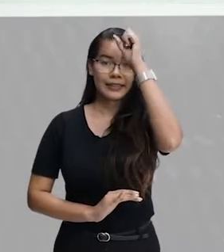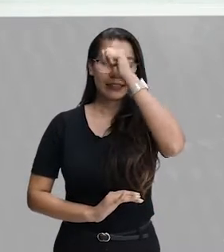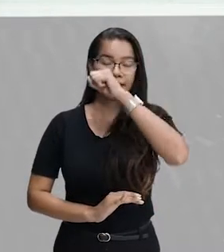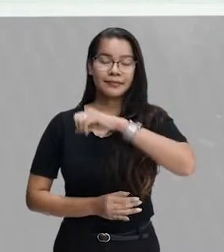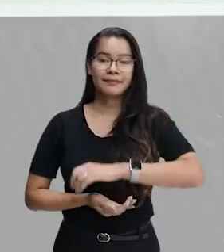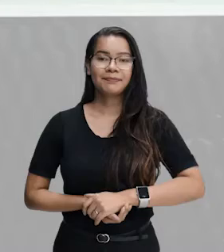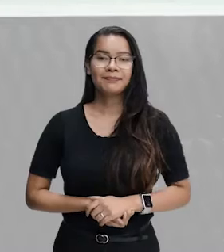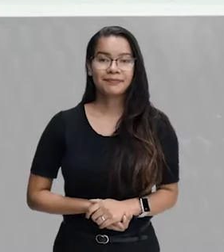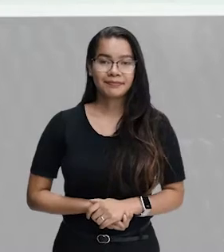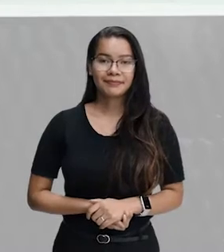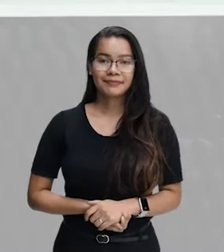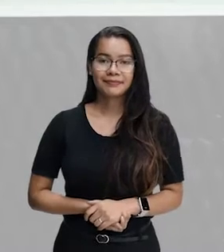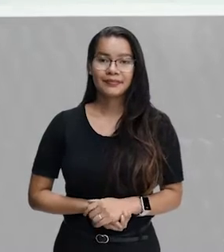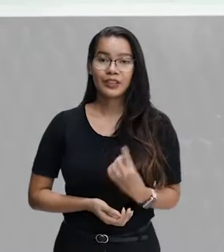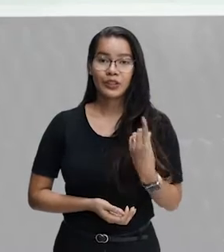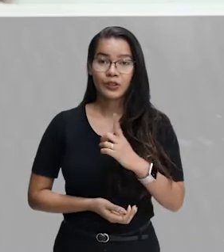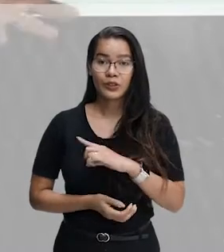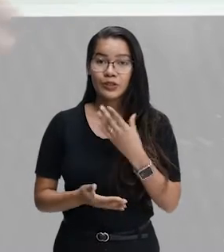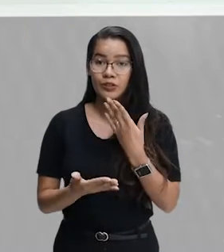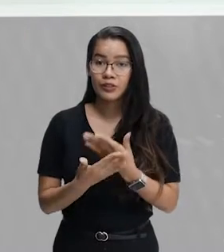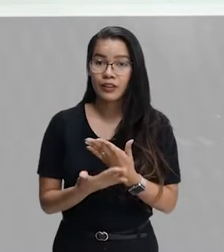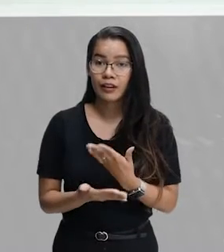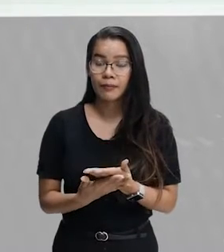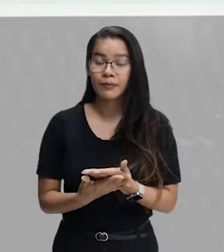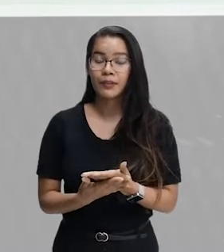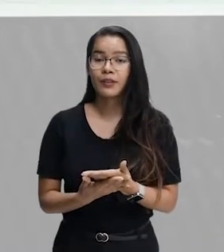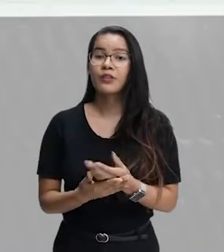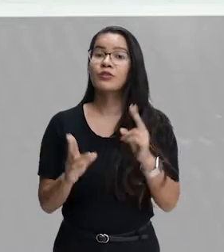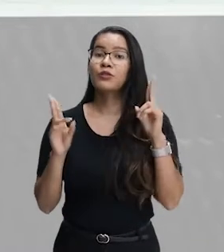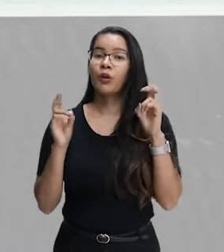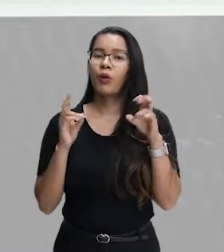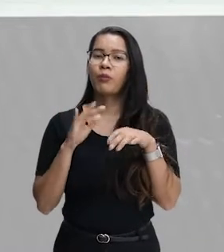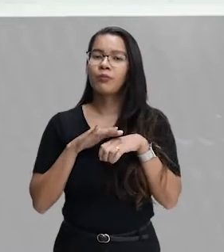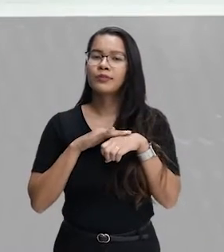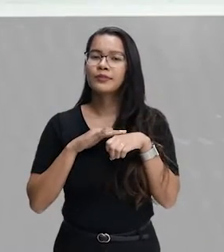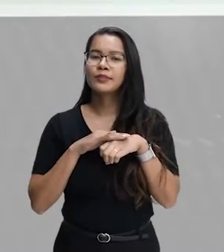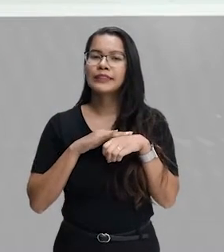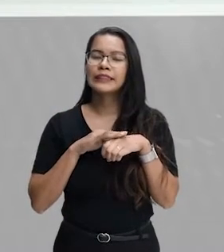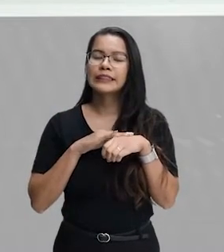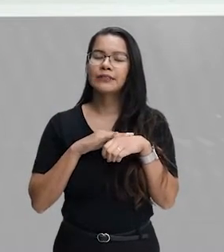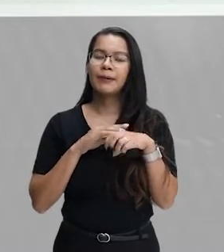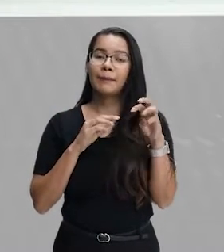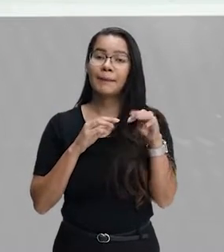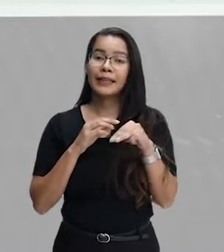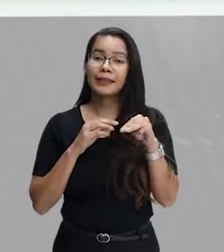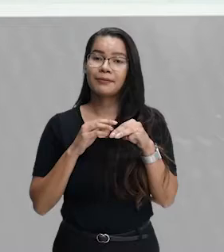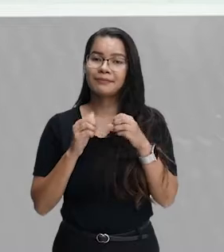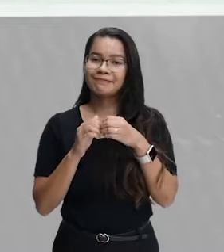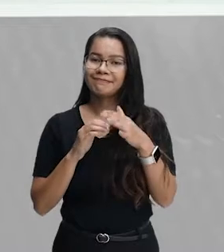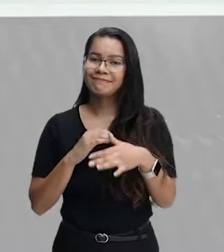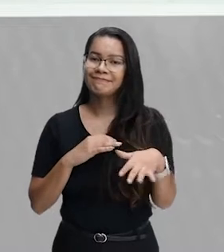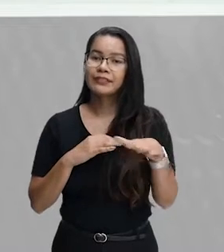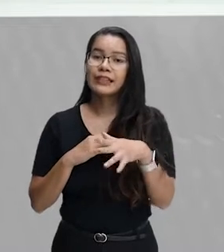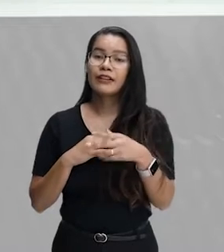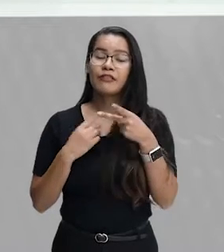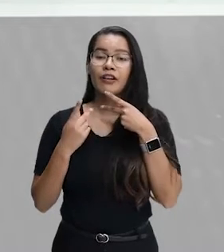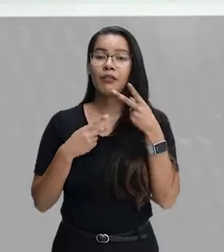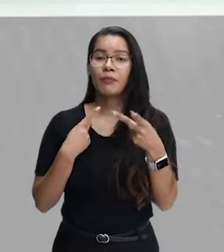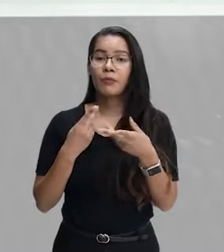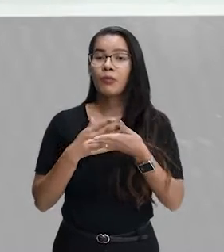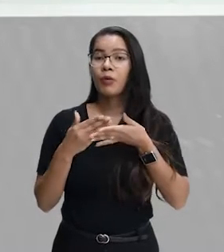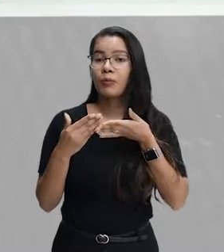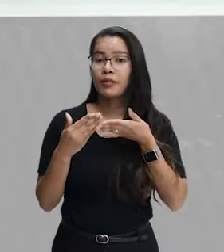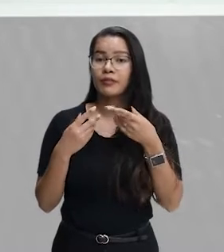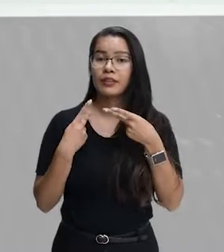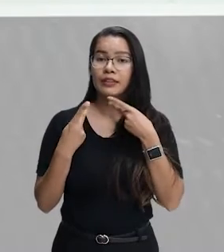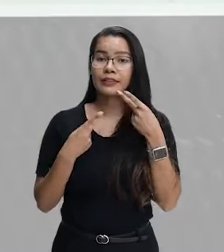Casa Aprendendo, para a gente dar mais uma aula, né? Conversar um pouquinho de matemática com vocês, né? Vamos começar a